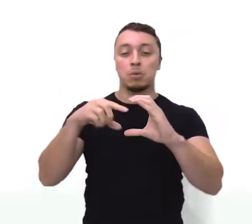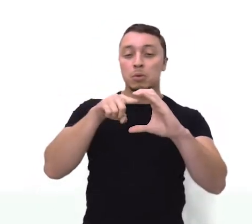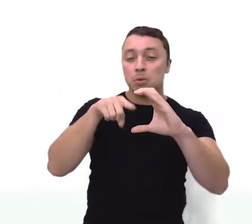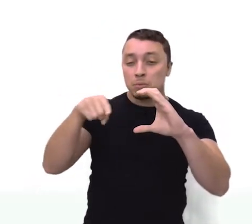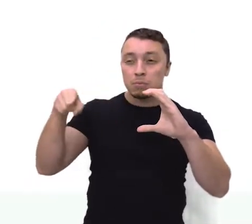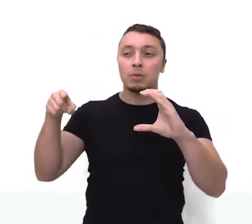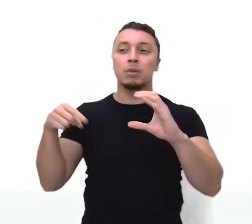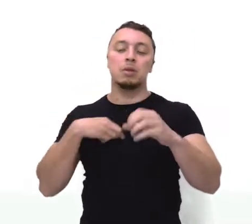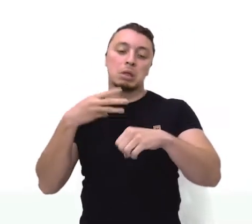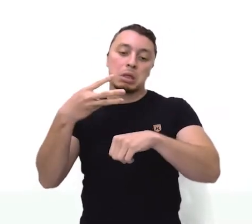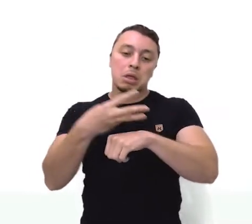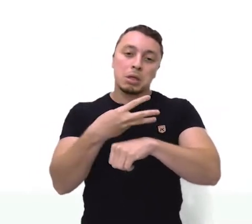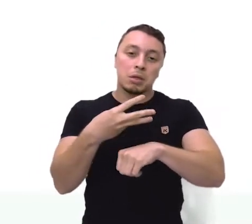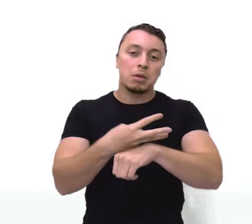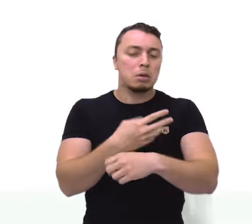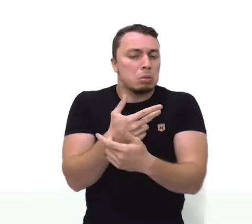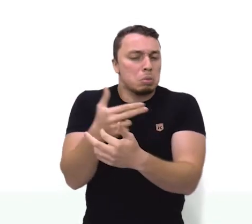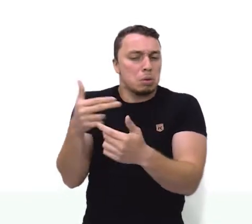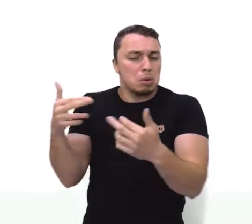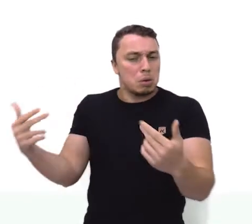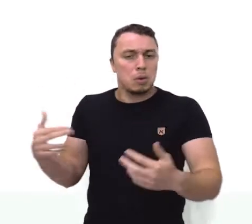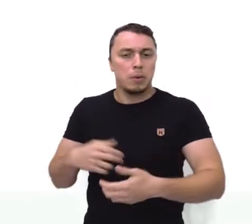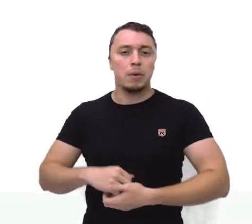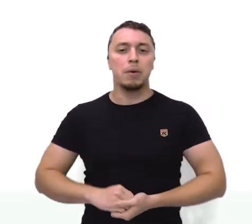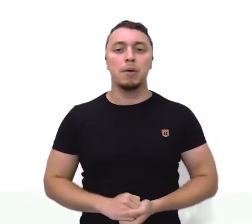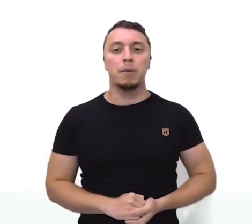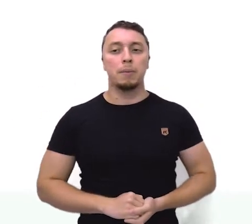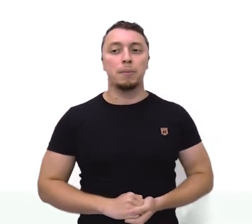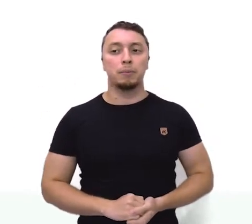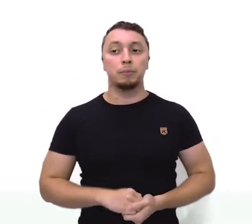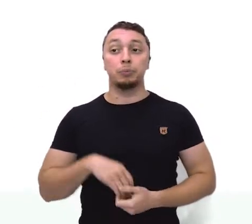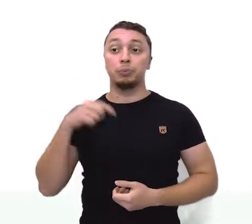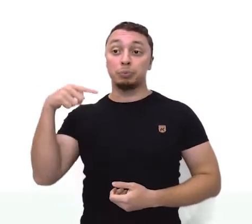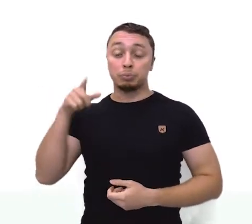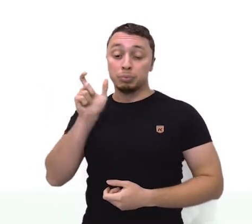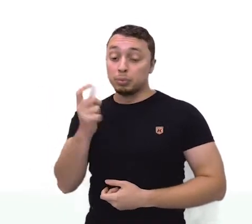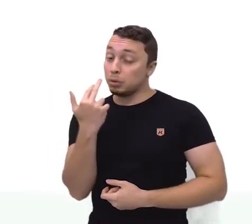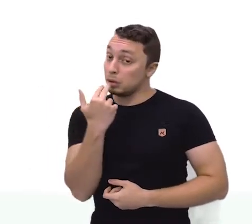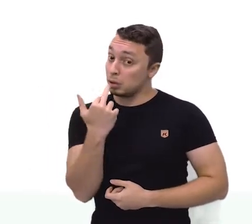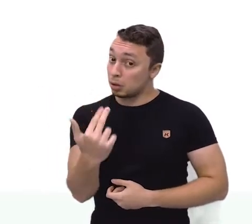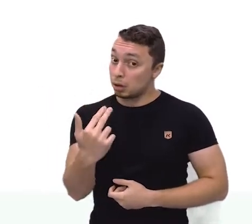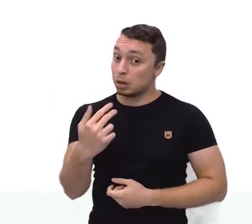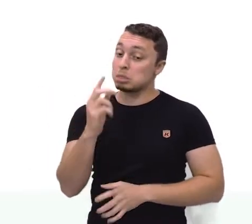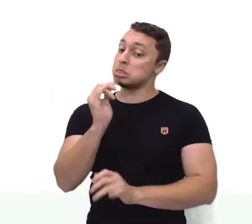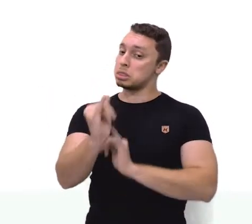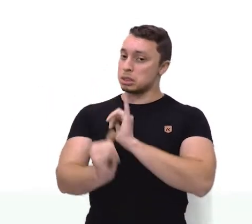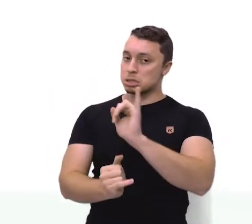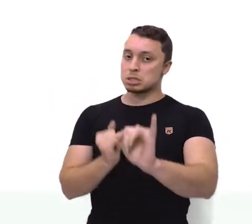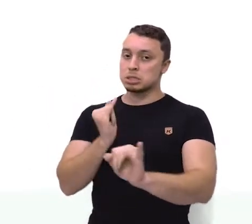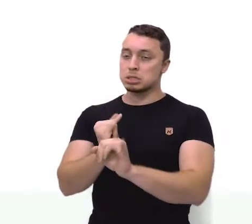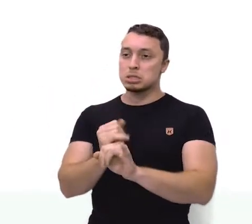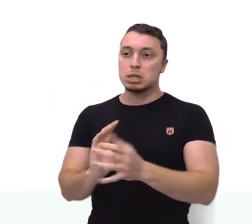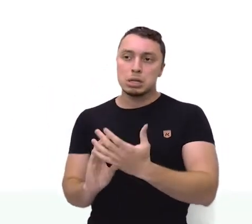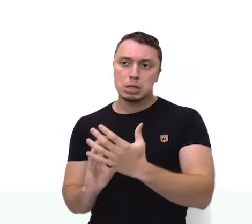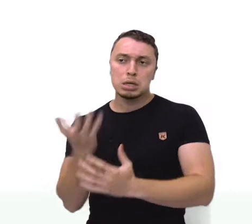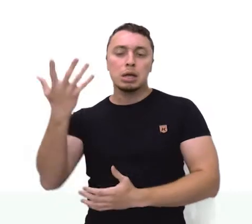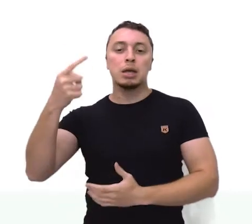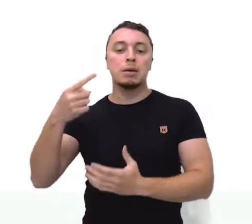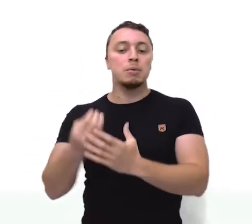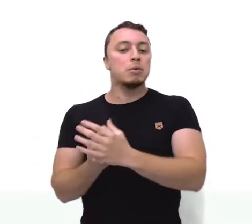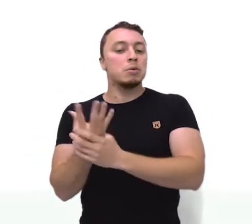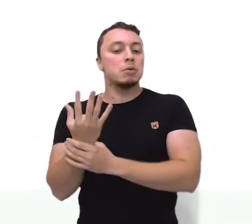Messenger, blogs, WhatsApp e outros. Esta linguagem, dialeto, surgiu no meio